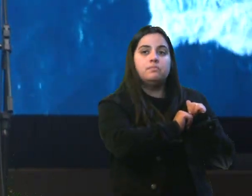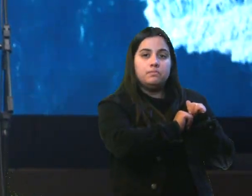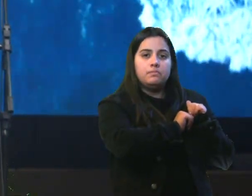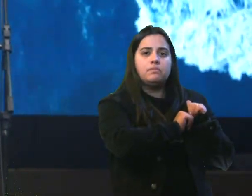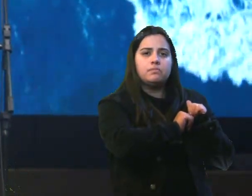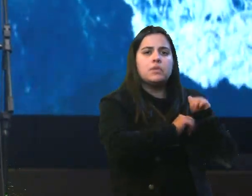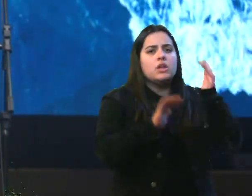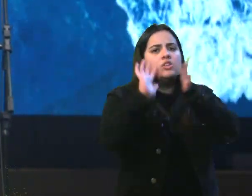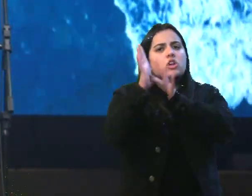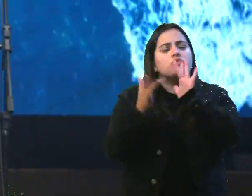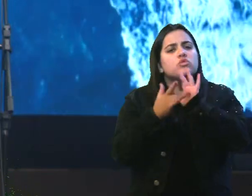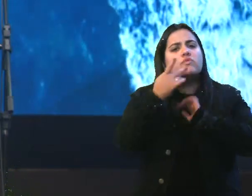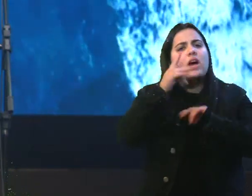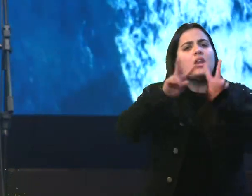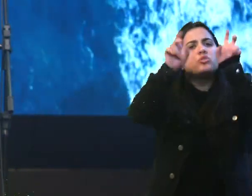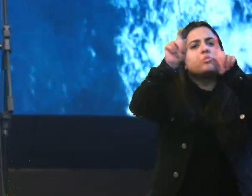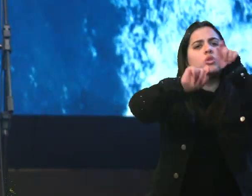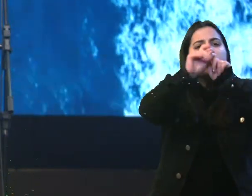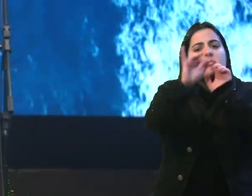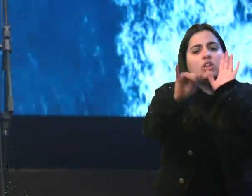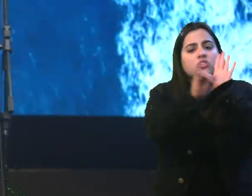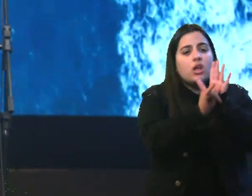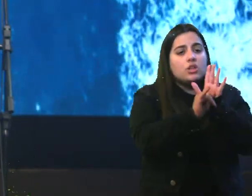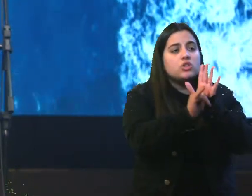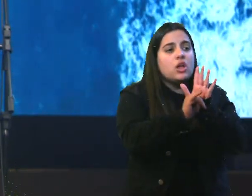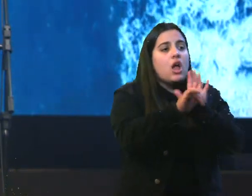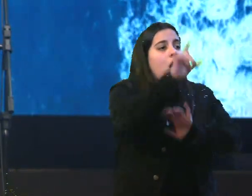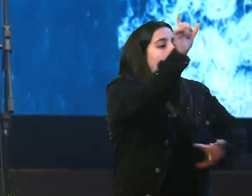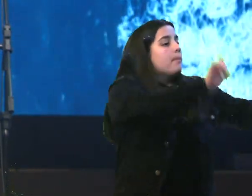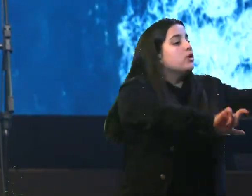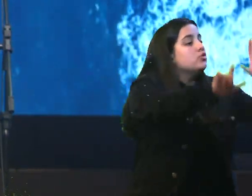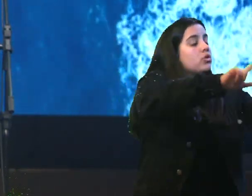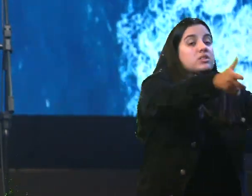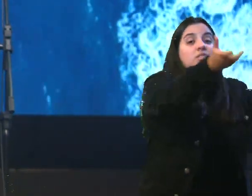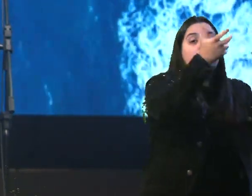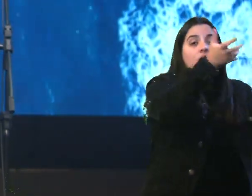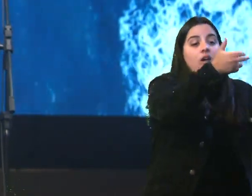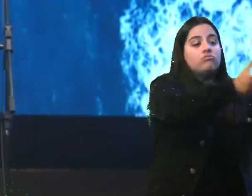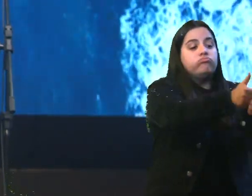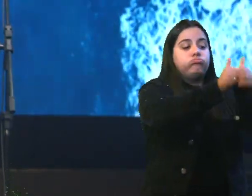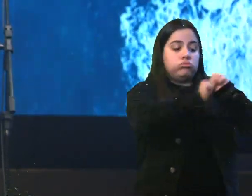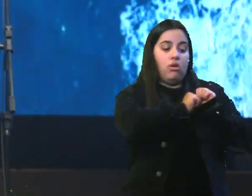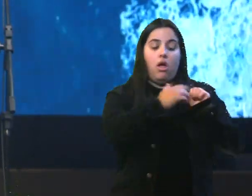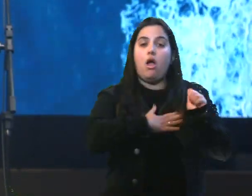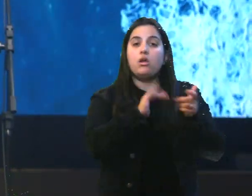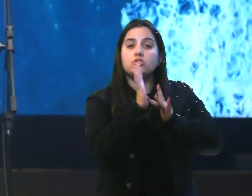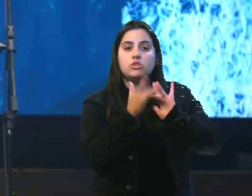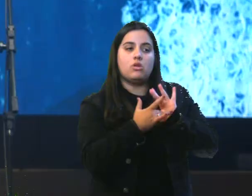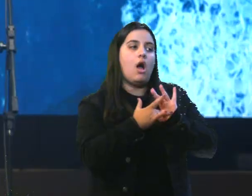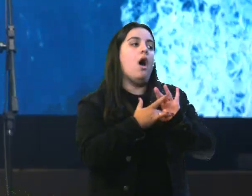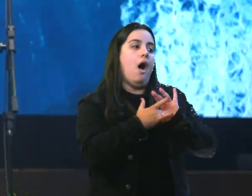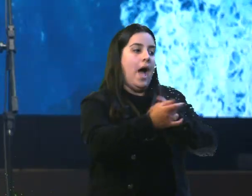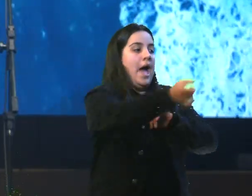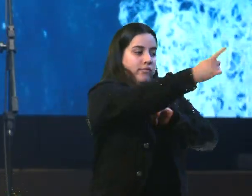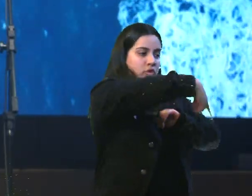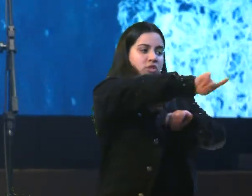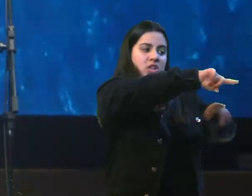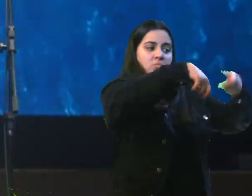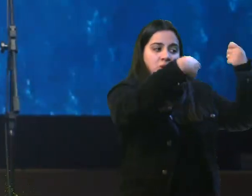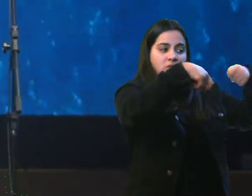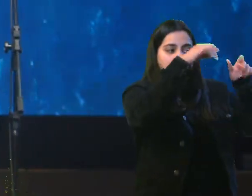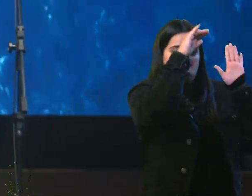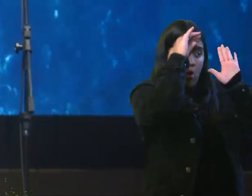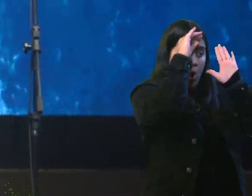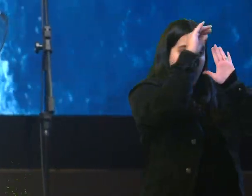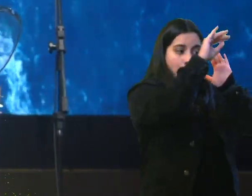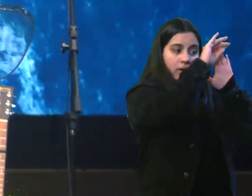Ele fala sobre essa identidade, aquele que quer seguir a Jesus, precisa cumprir com algumas coisas. Aquele que quer